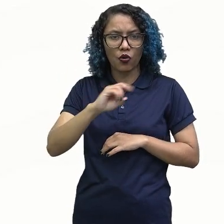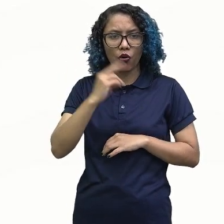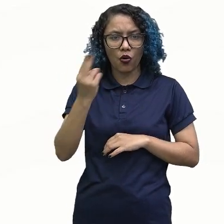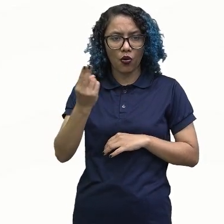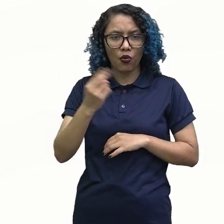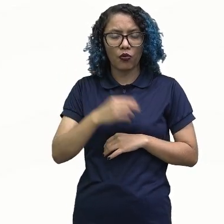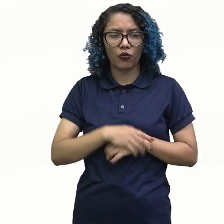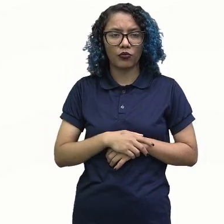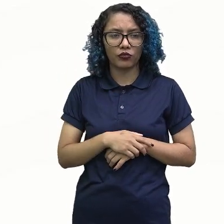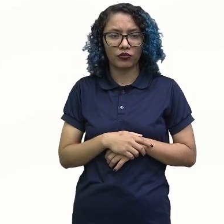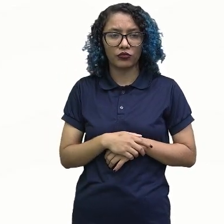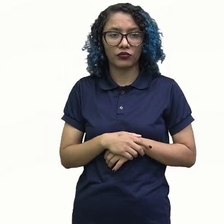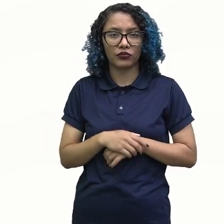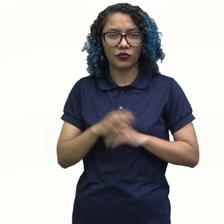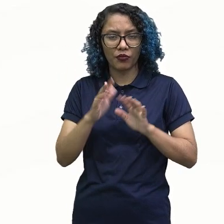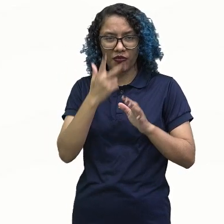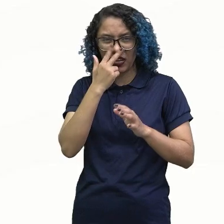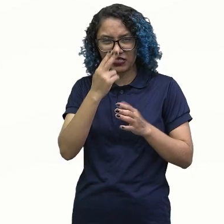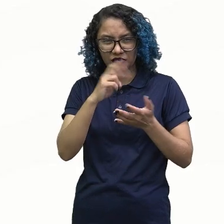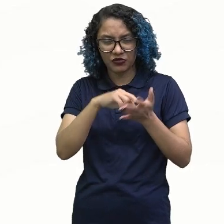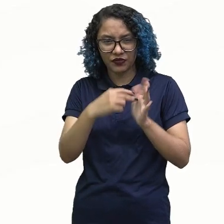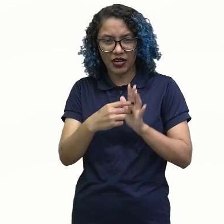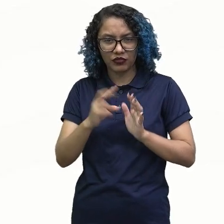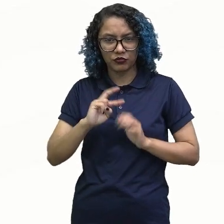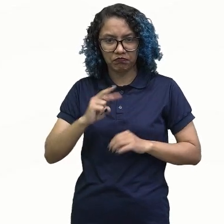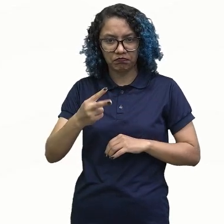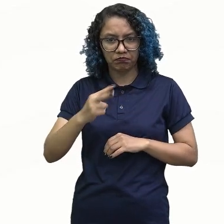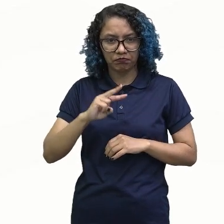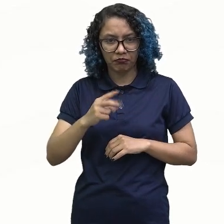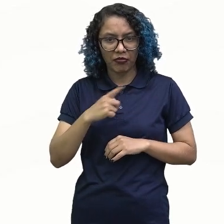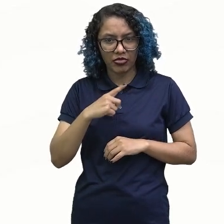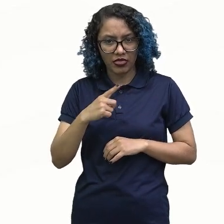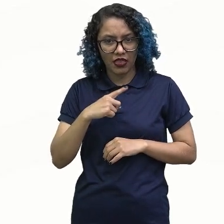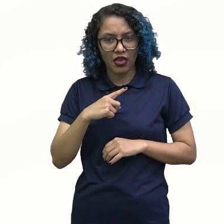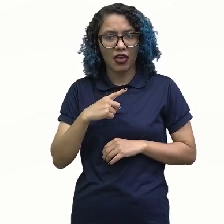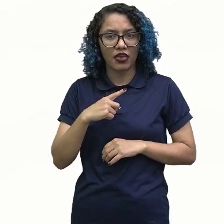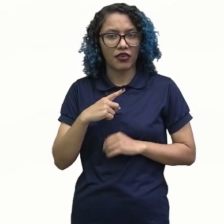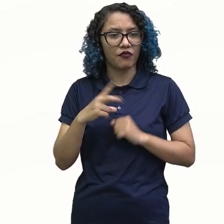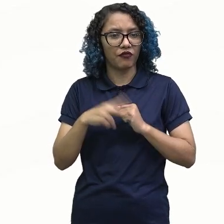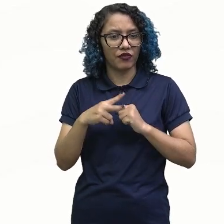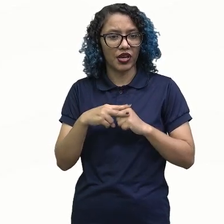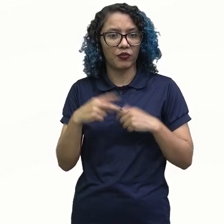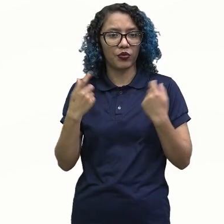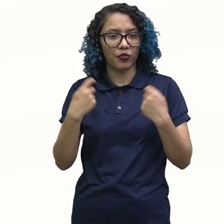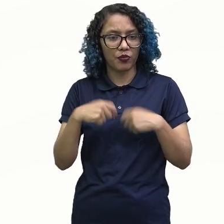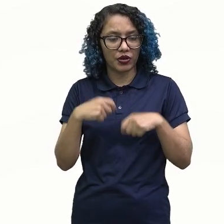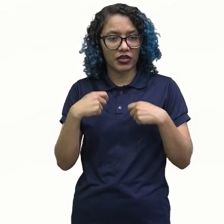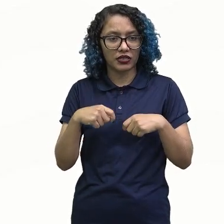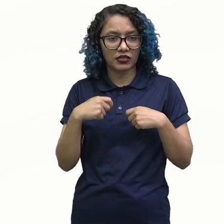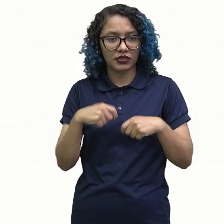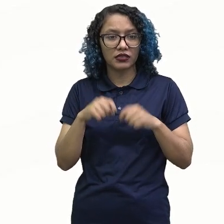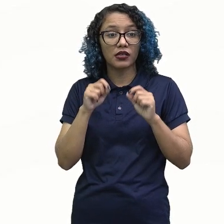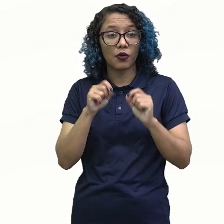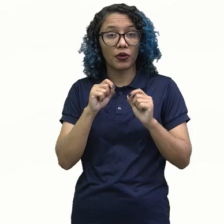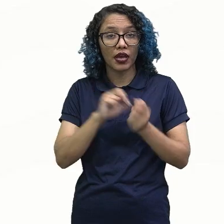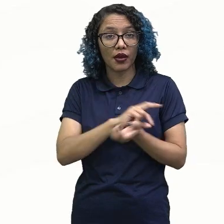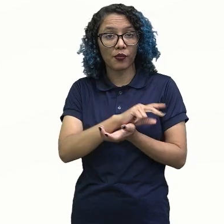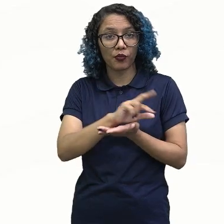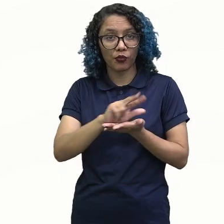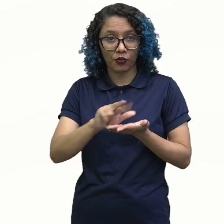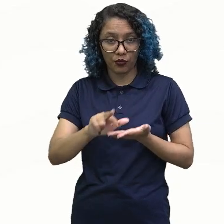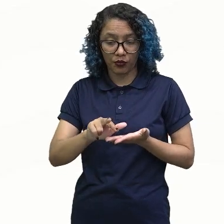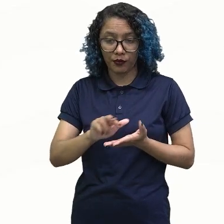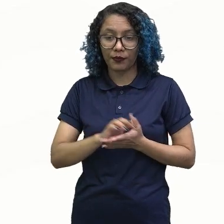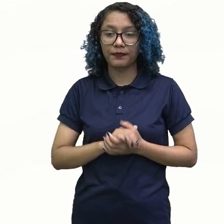ou haja sentido de reciprocidade, né, temos essa troca, o verbo deve ser empregado no plural,